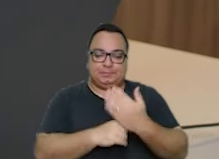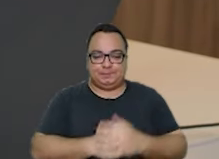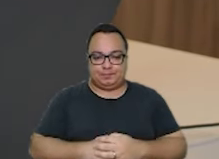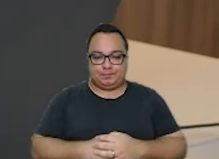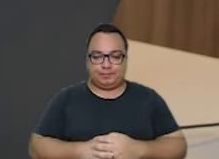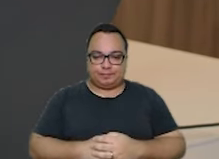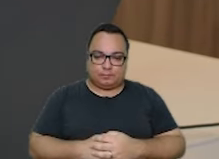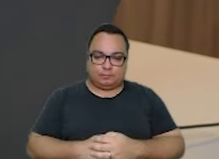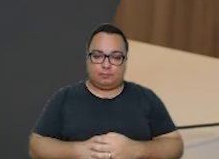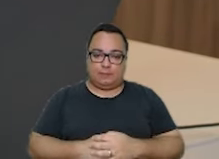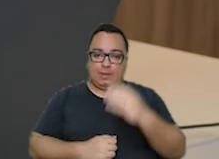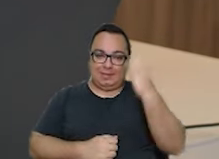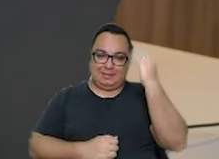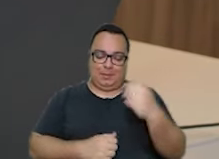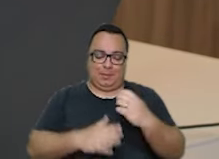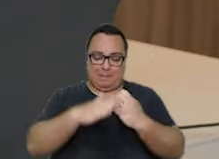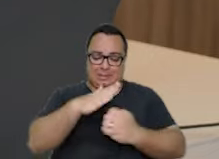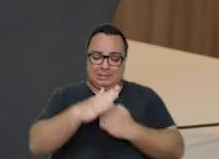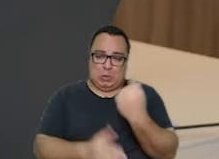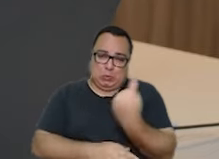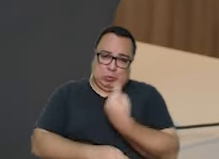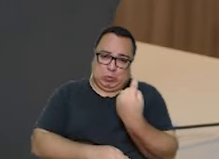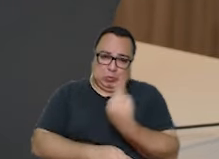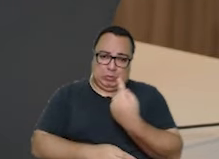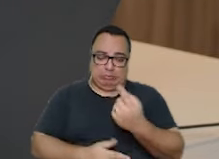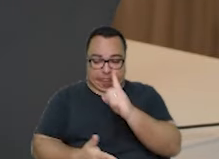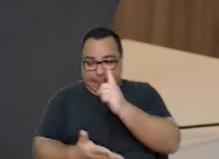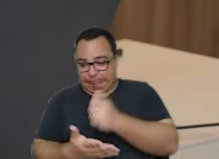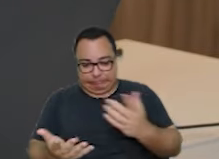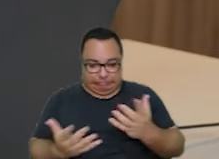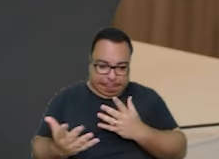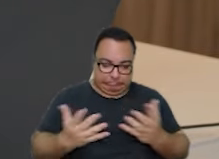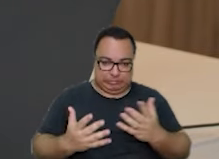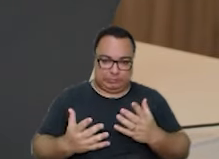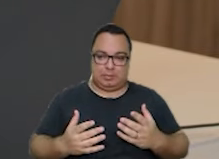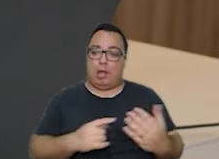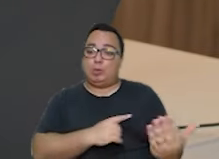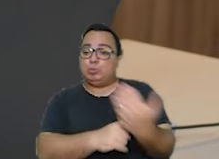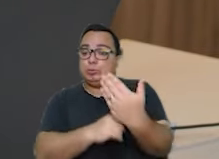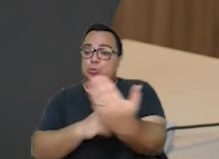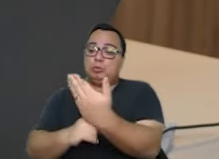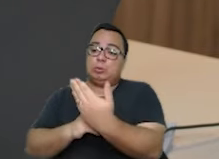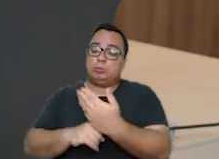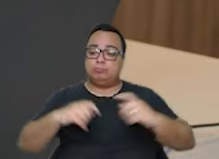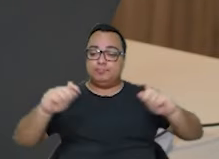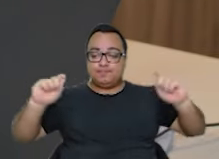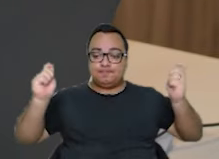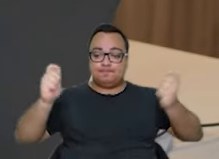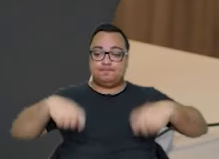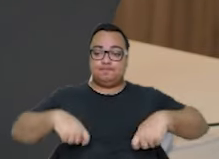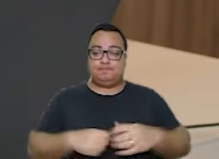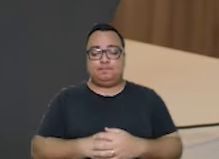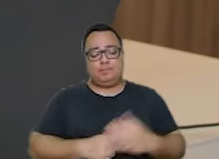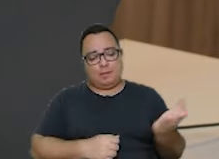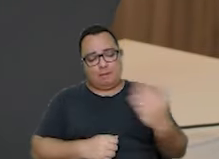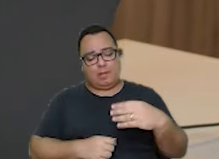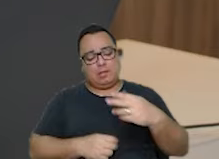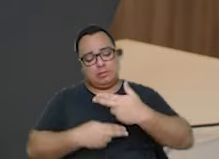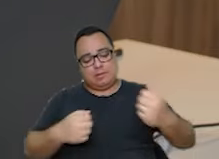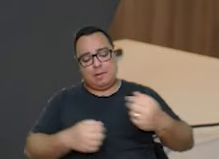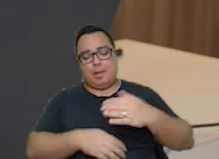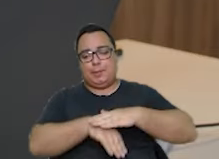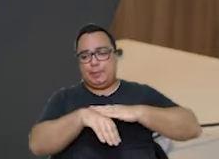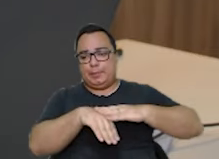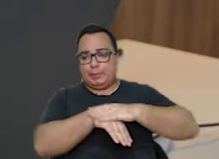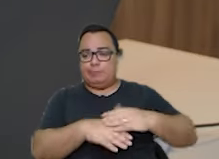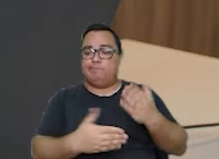do empresário ela é muito solitária às vezes na hora de tomar uma decisão de analisar uma situação eu falo vem vem aqui pro sebrai vamos conversar